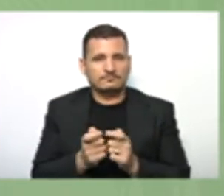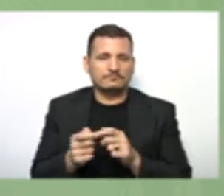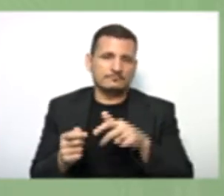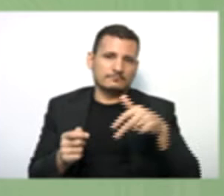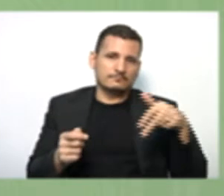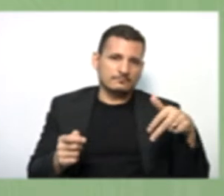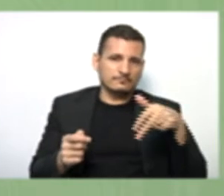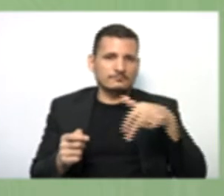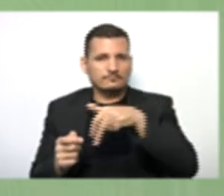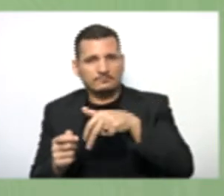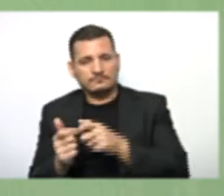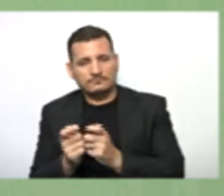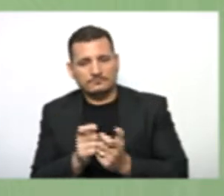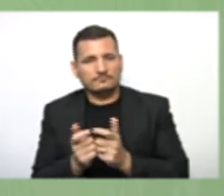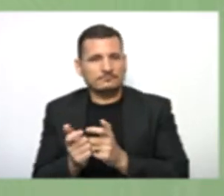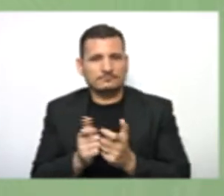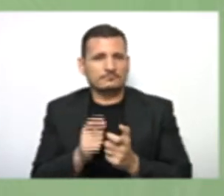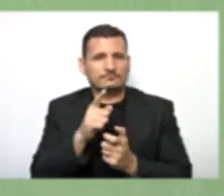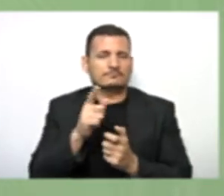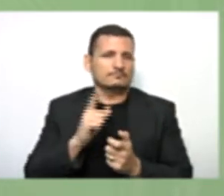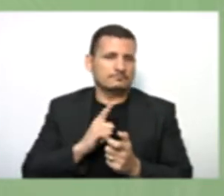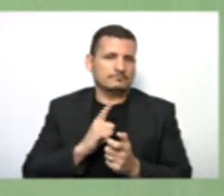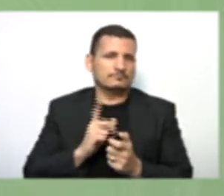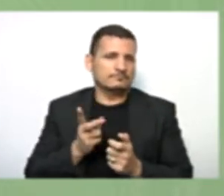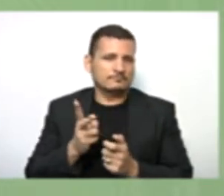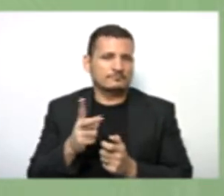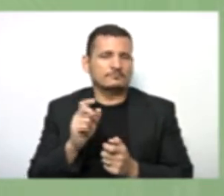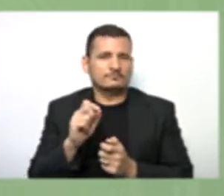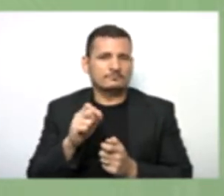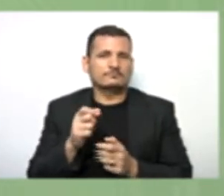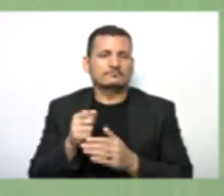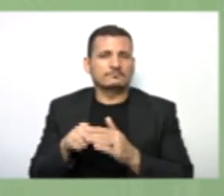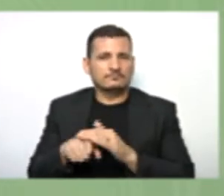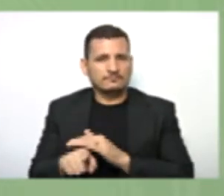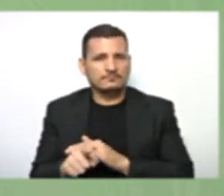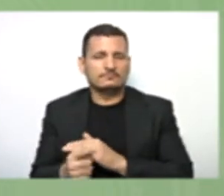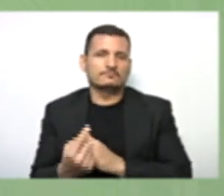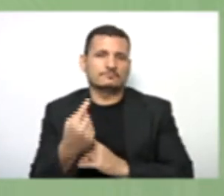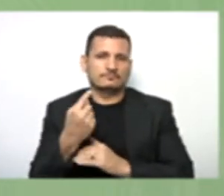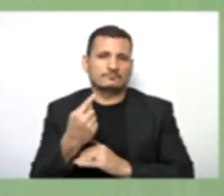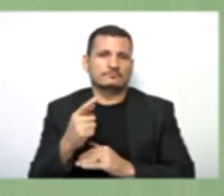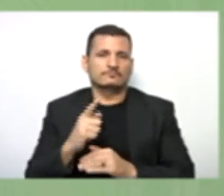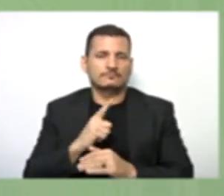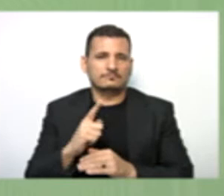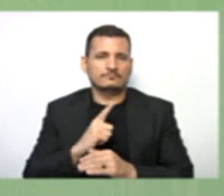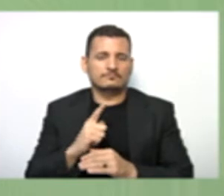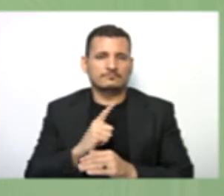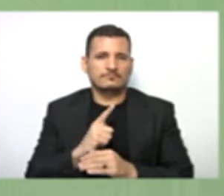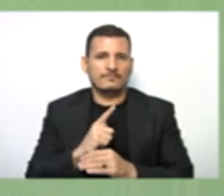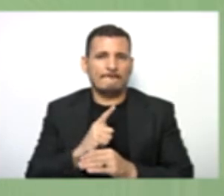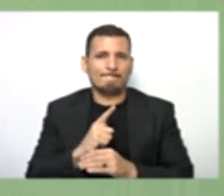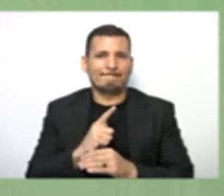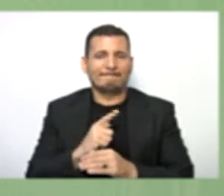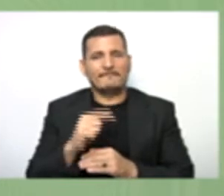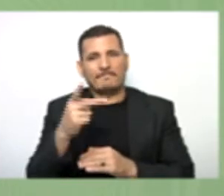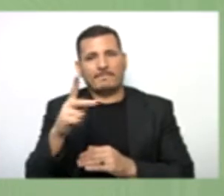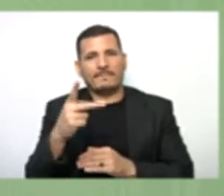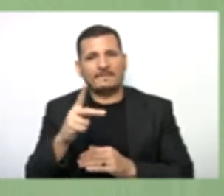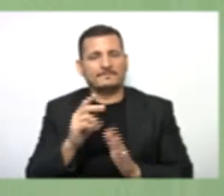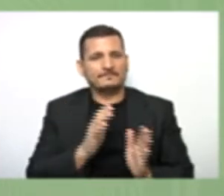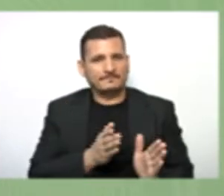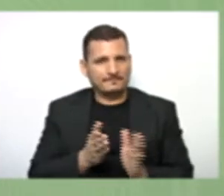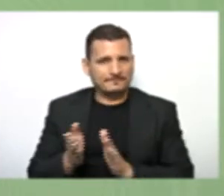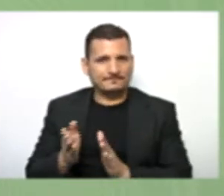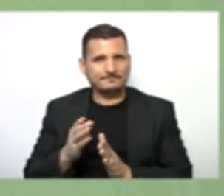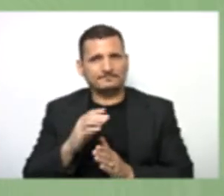para o outro. Então você está fazendo constantemente ações de entrada e saída com o seu processo do